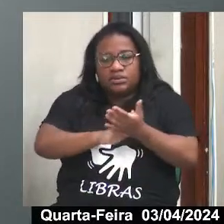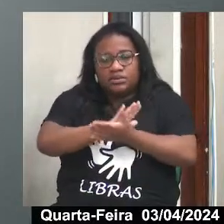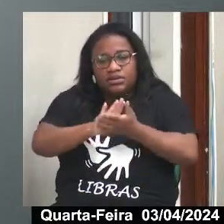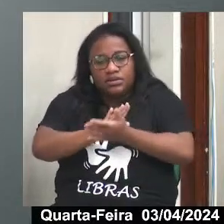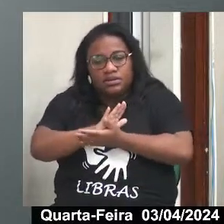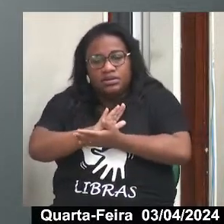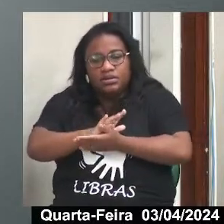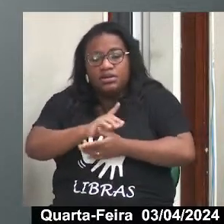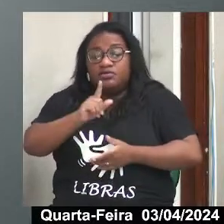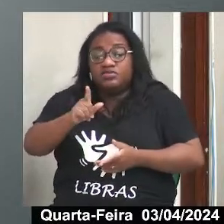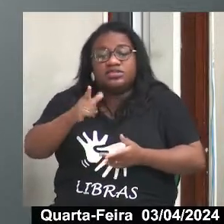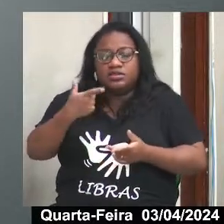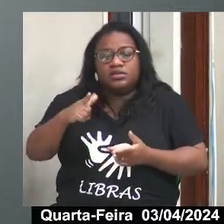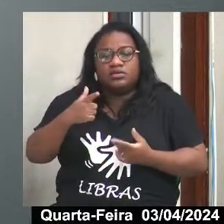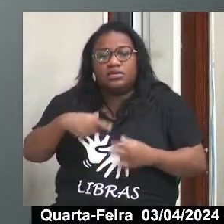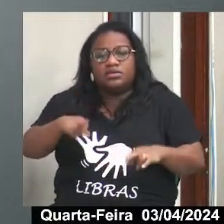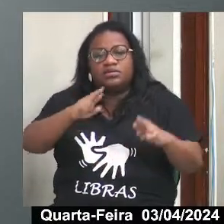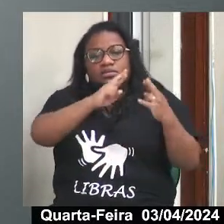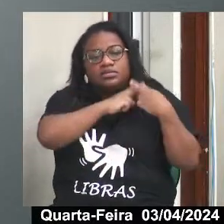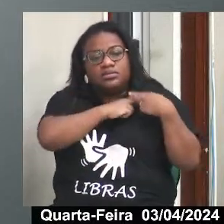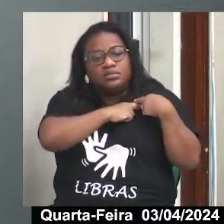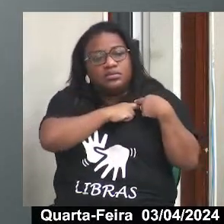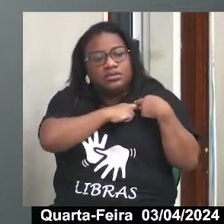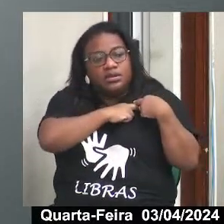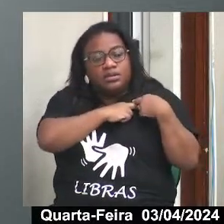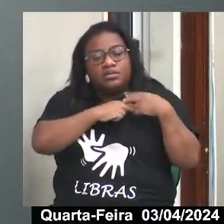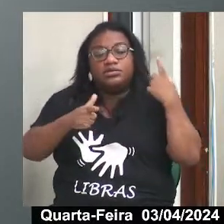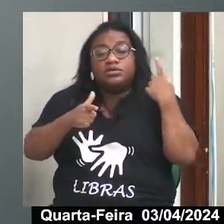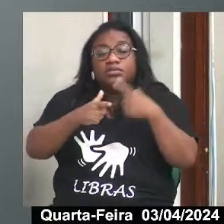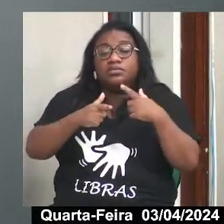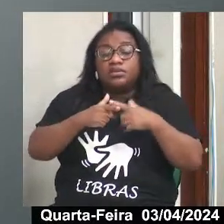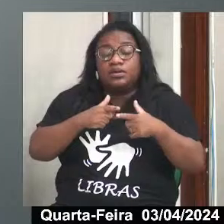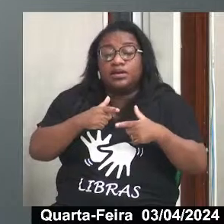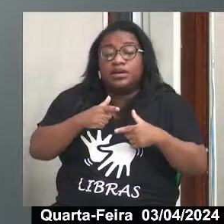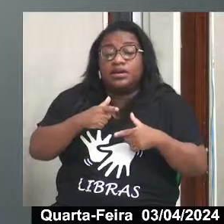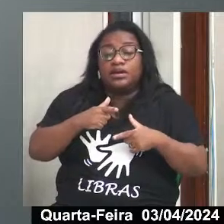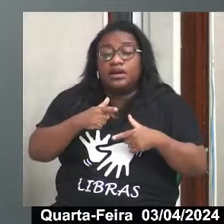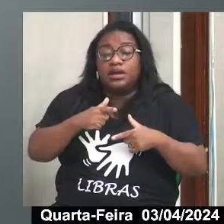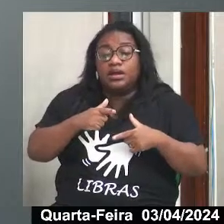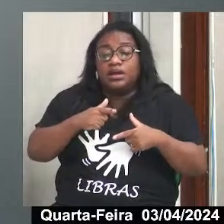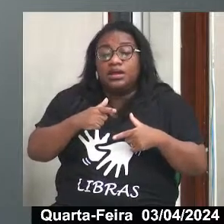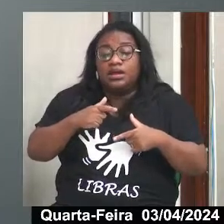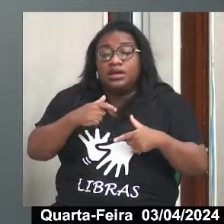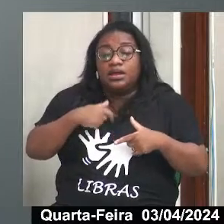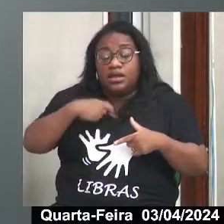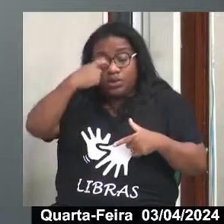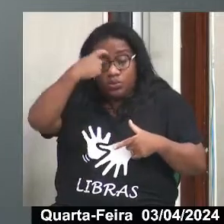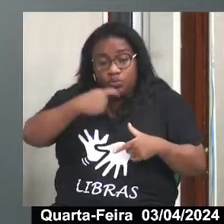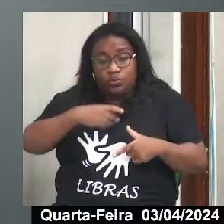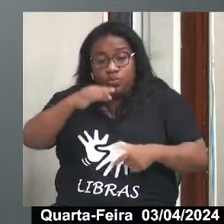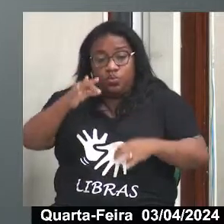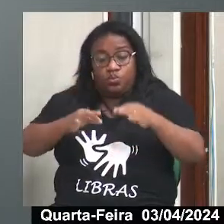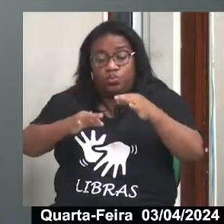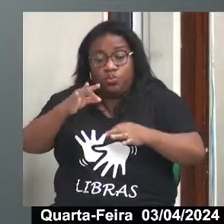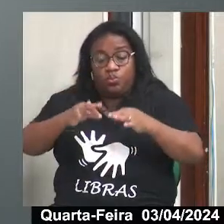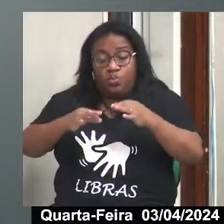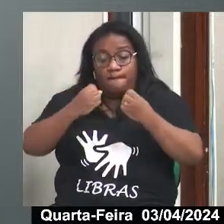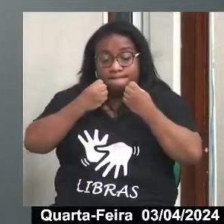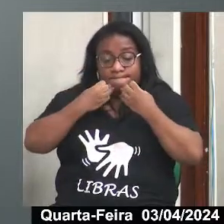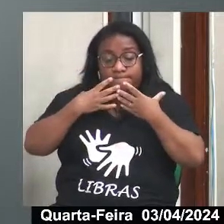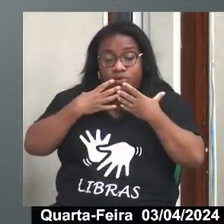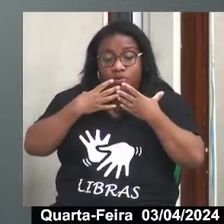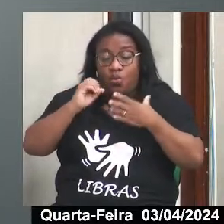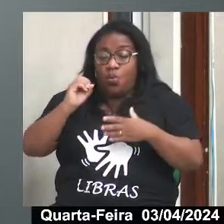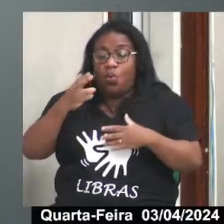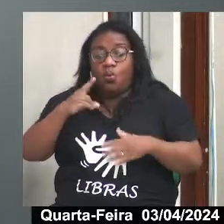nada. Infelizmente, vocês são irresponsáveis. Mas não tem problema, quem irá julgar se eu, como vereador,